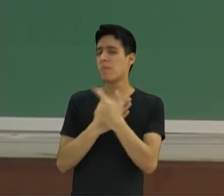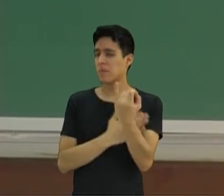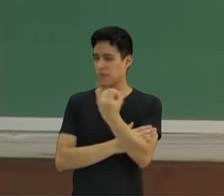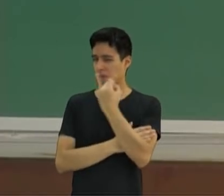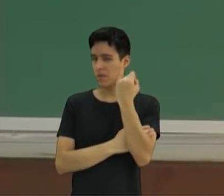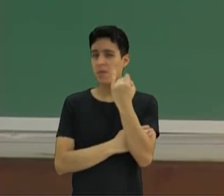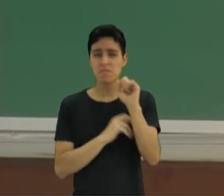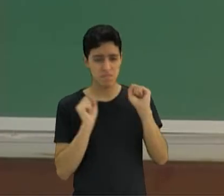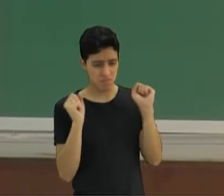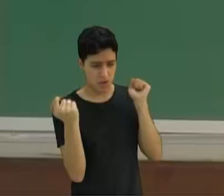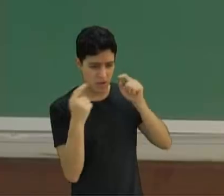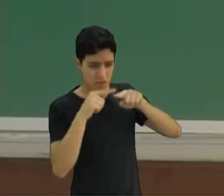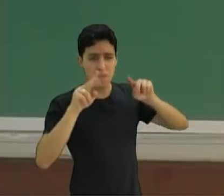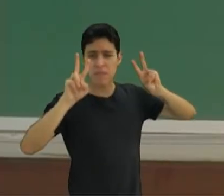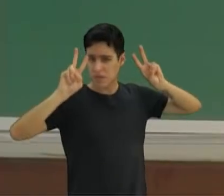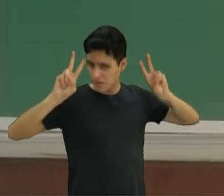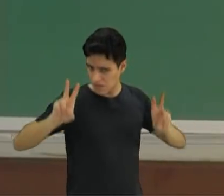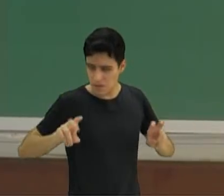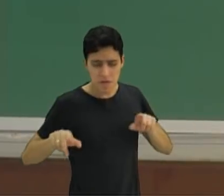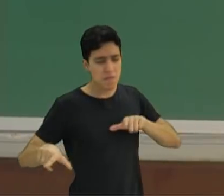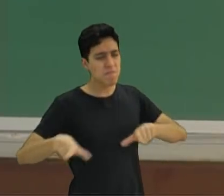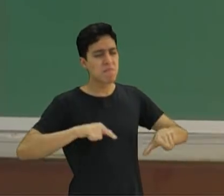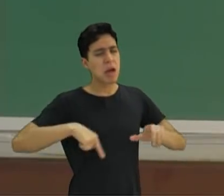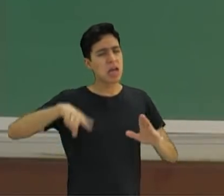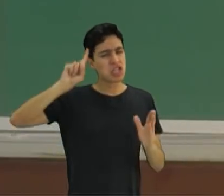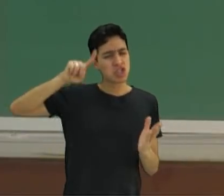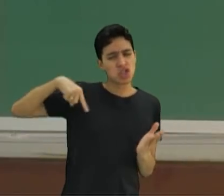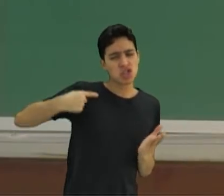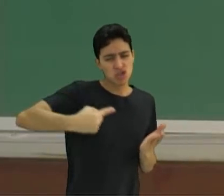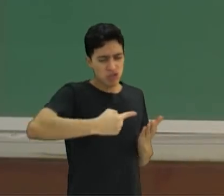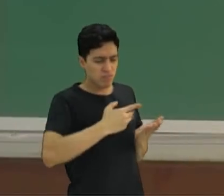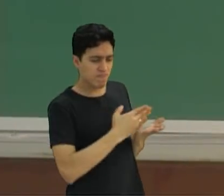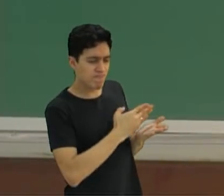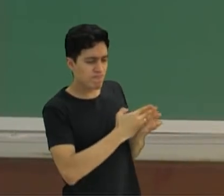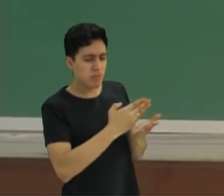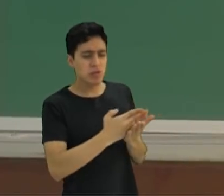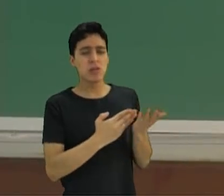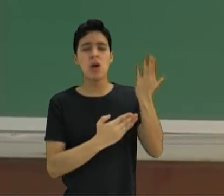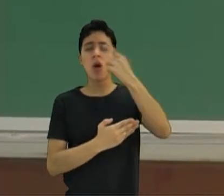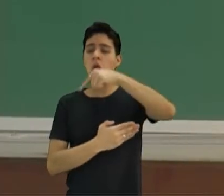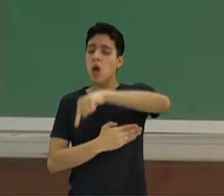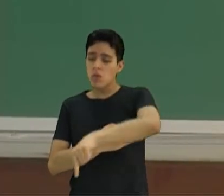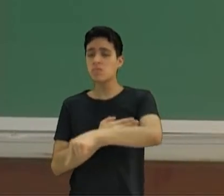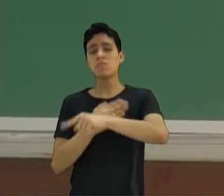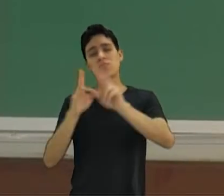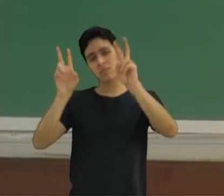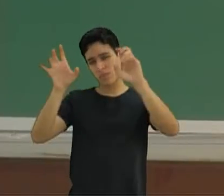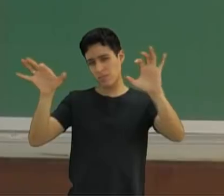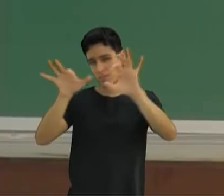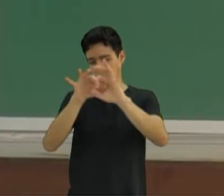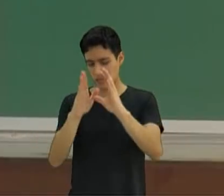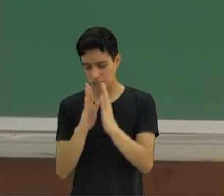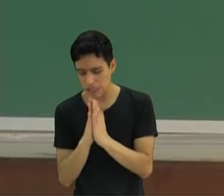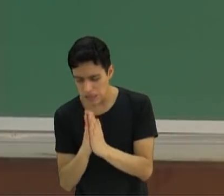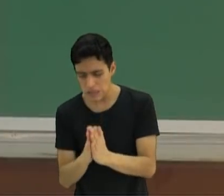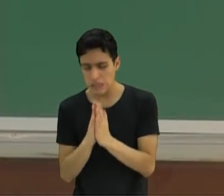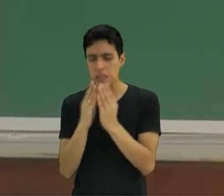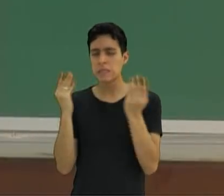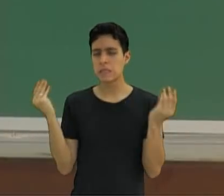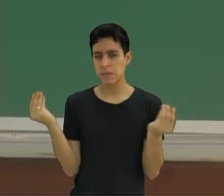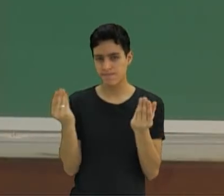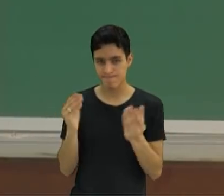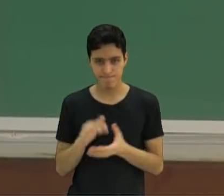usada para o trabalho, para a rotina do trabalho, mas também como um acalanto ou uma cantiga de reza tradicional. Tem